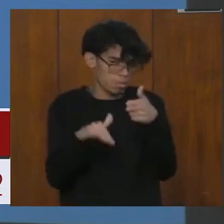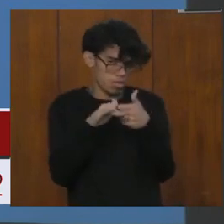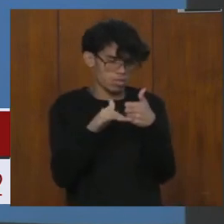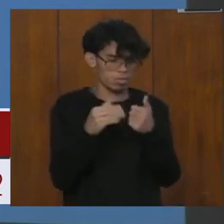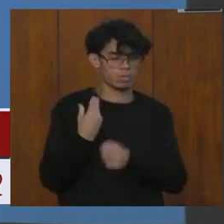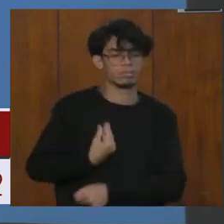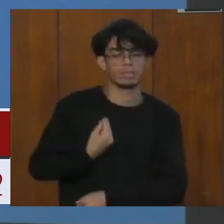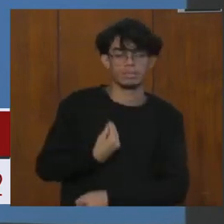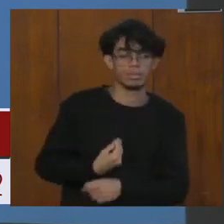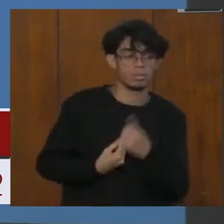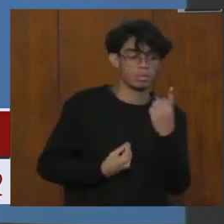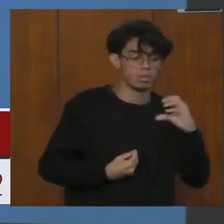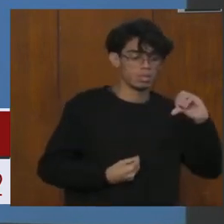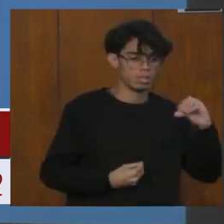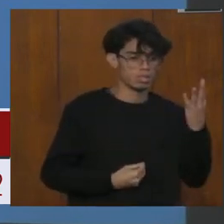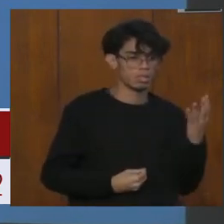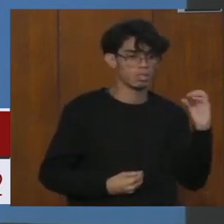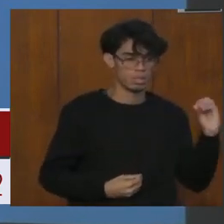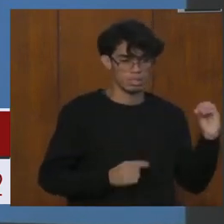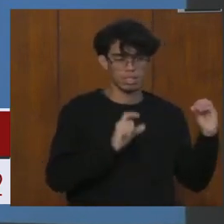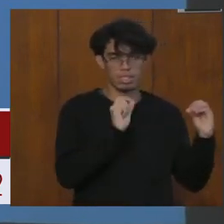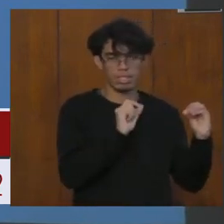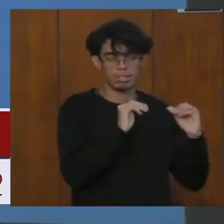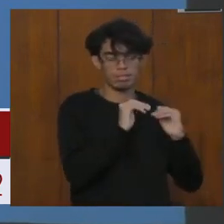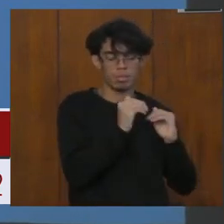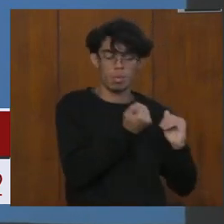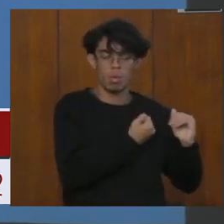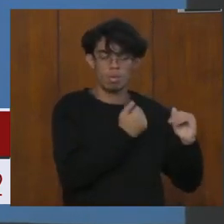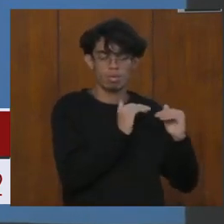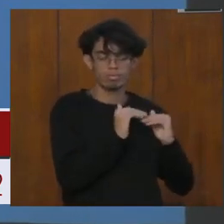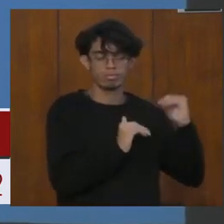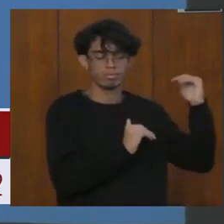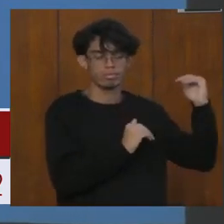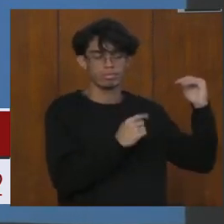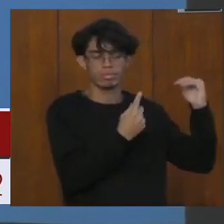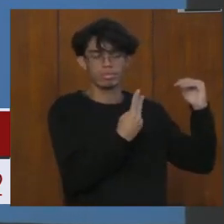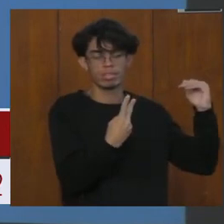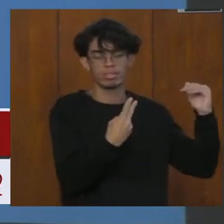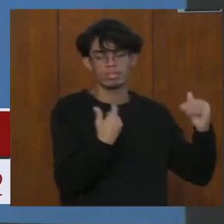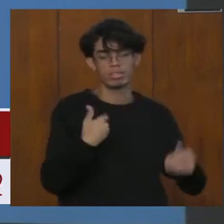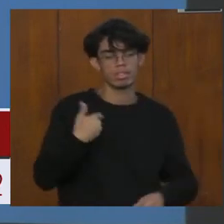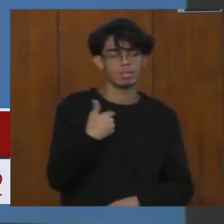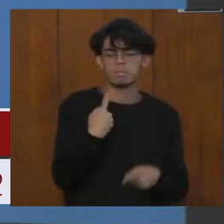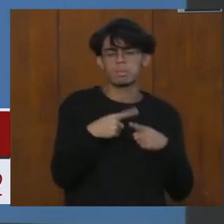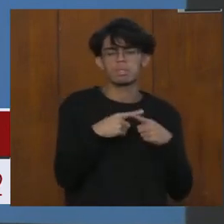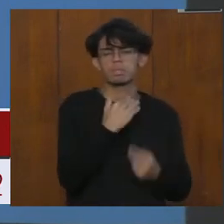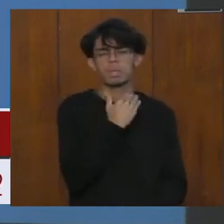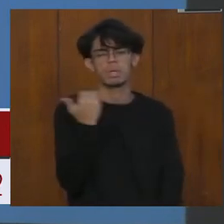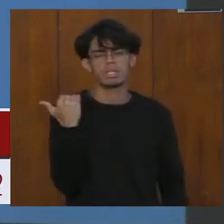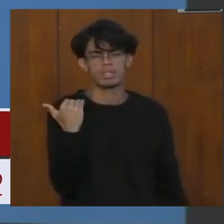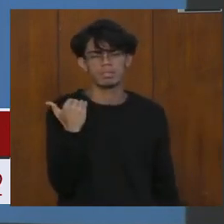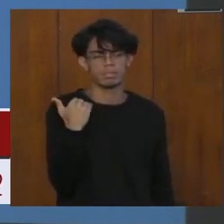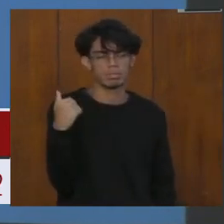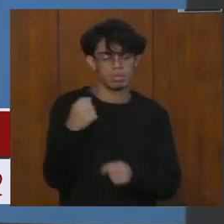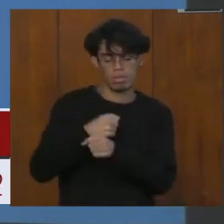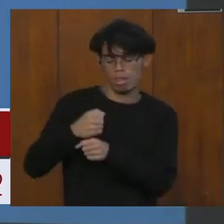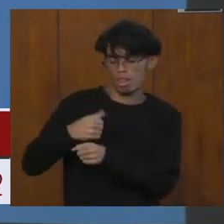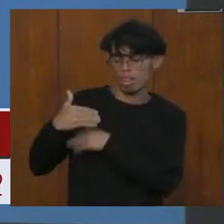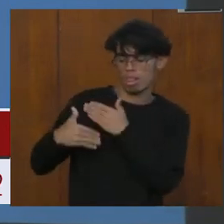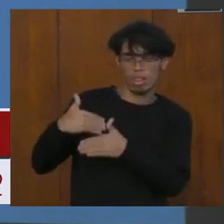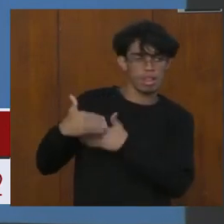Depois, em 1940, subiu pouquíssimo, 12 anos de idade. Do que elas morriam? A Carla fica brava. De